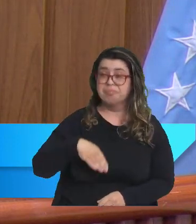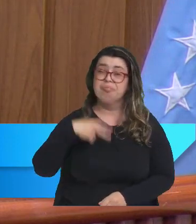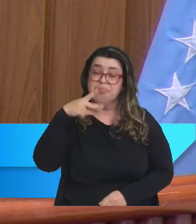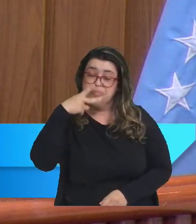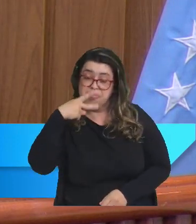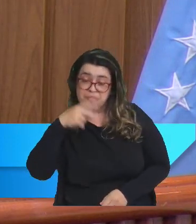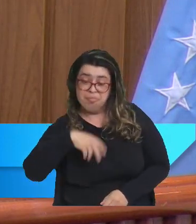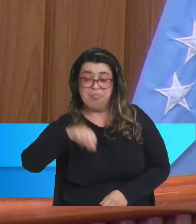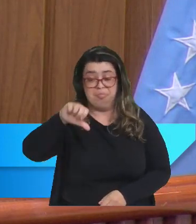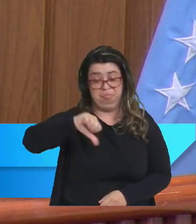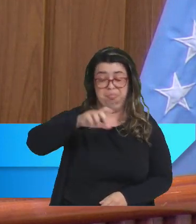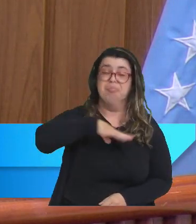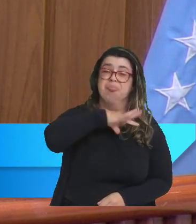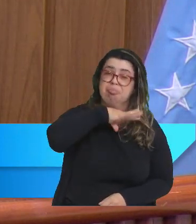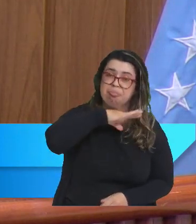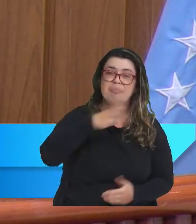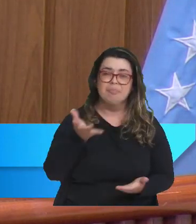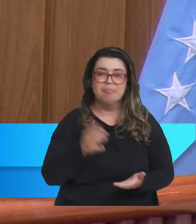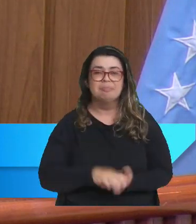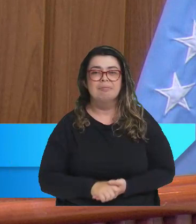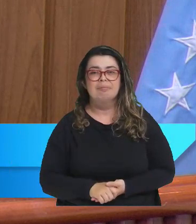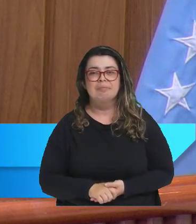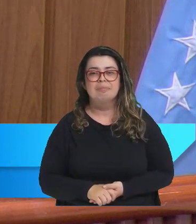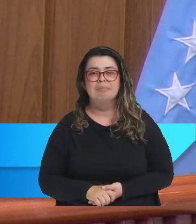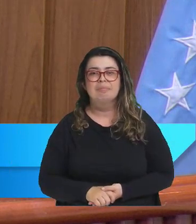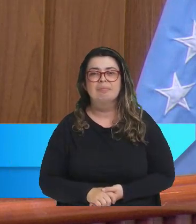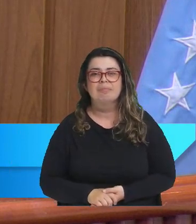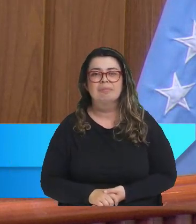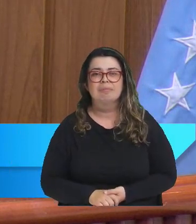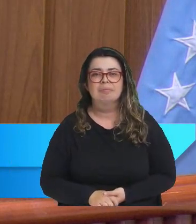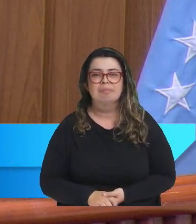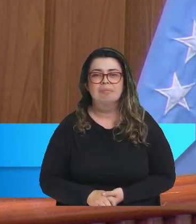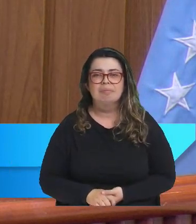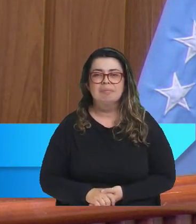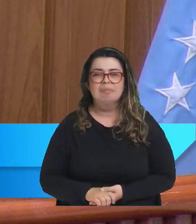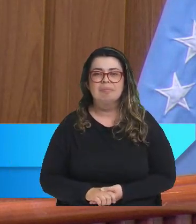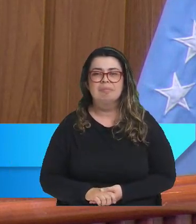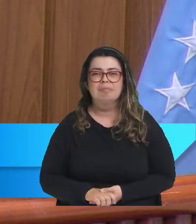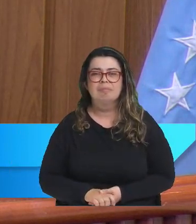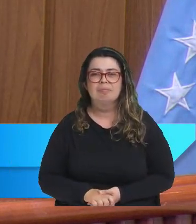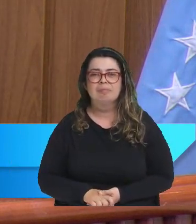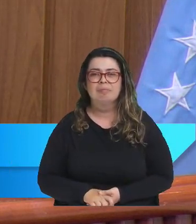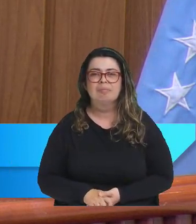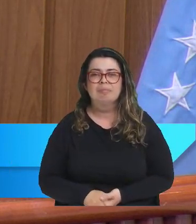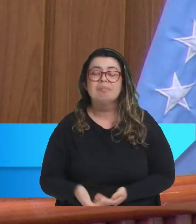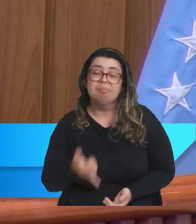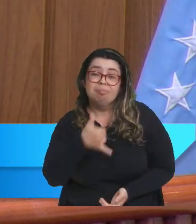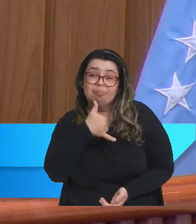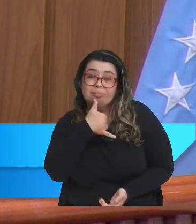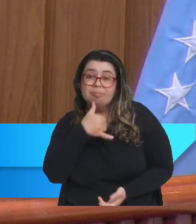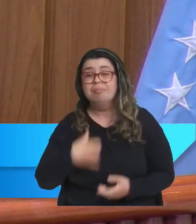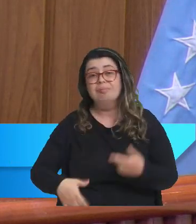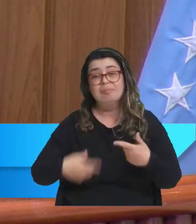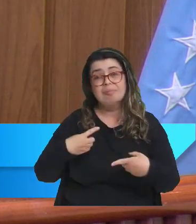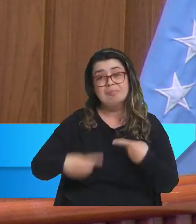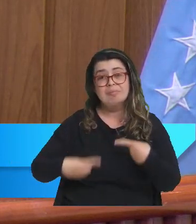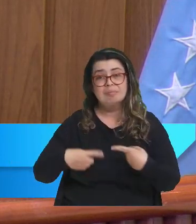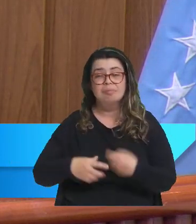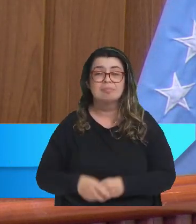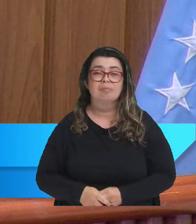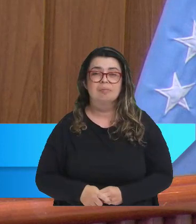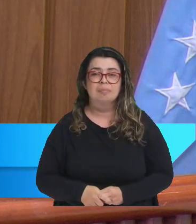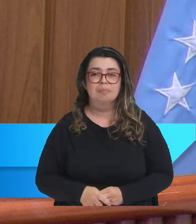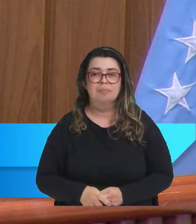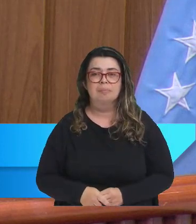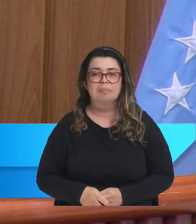ainda uma insensibilidade, né? um desprazer na política. Então, acho que é momento